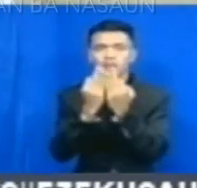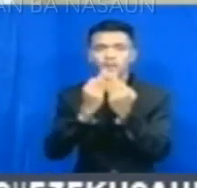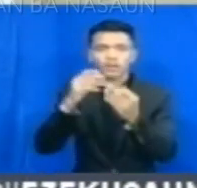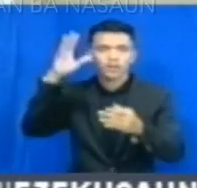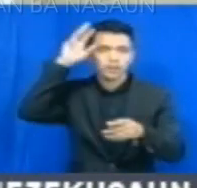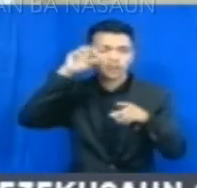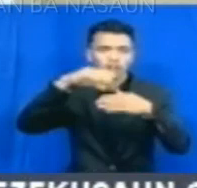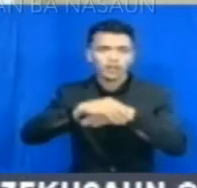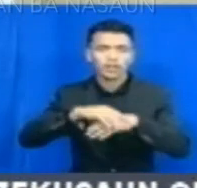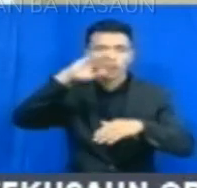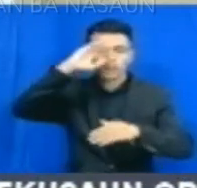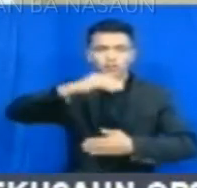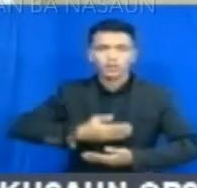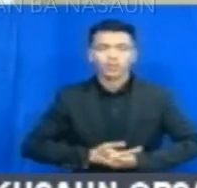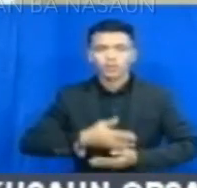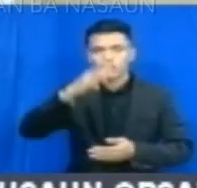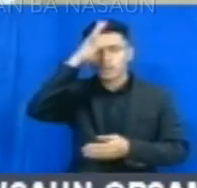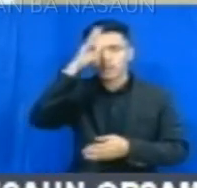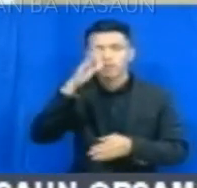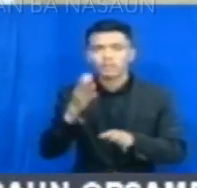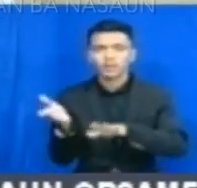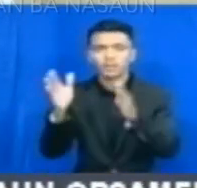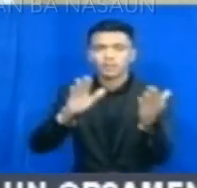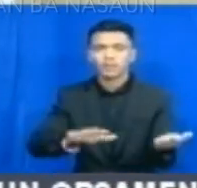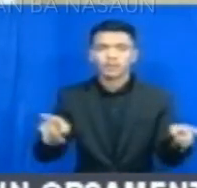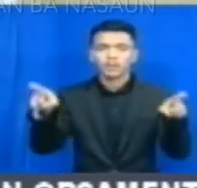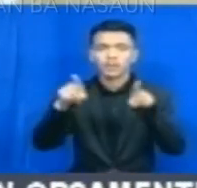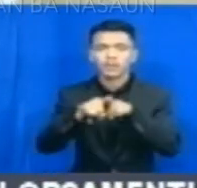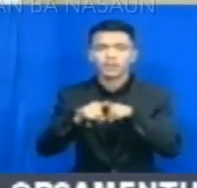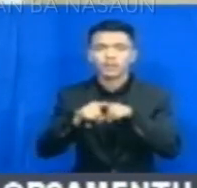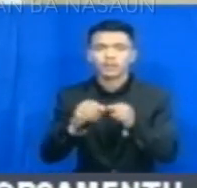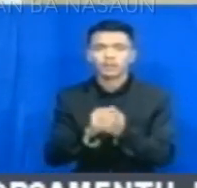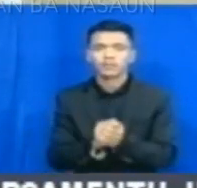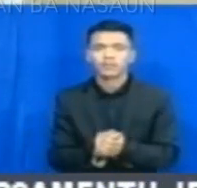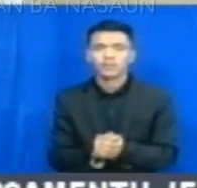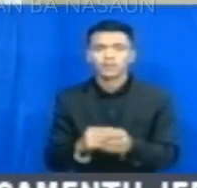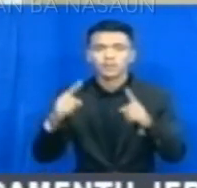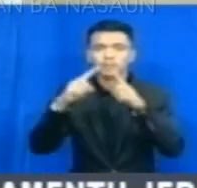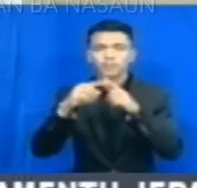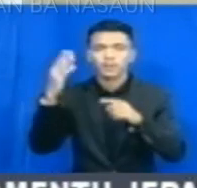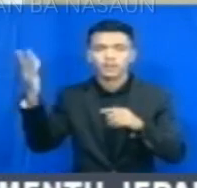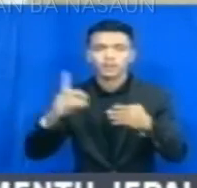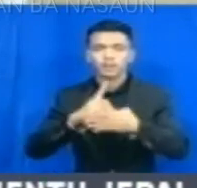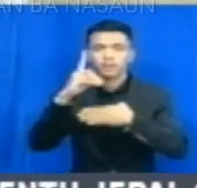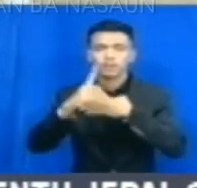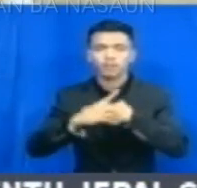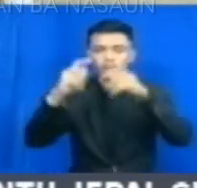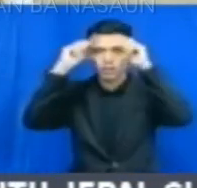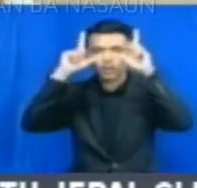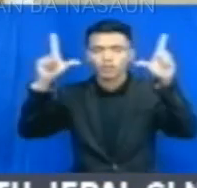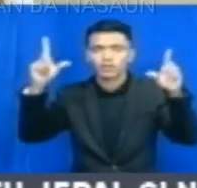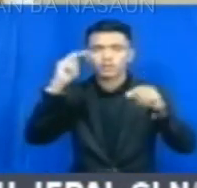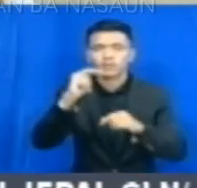nia oang, ami nia amang, ni nia mate, say duni hanesan baze undasang ba iha desenvolvimento Timor-Leste